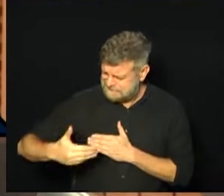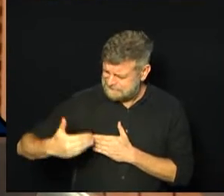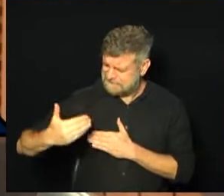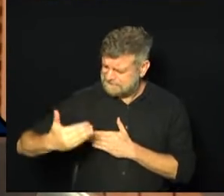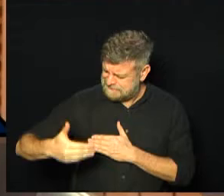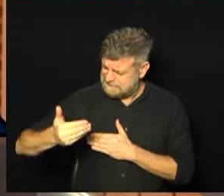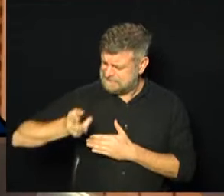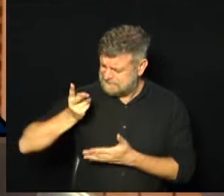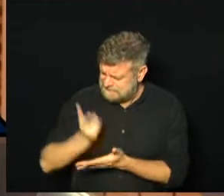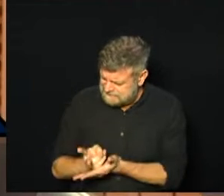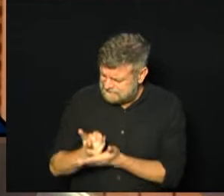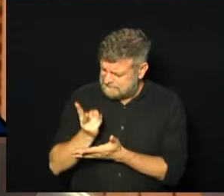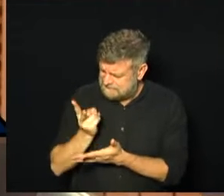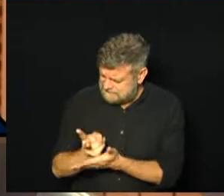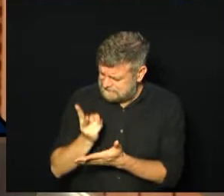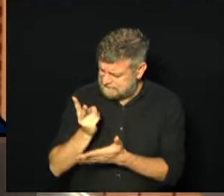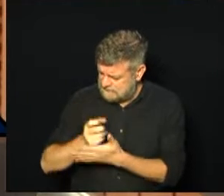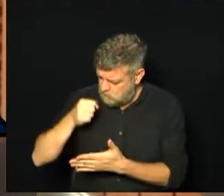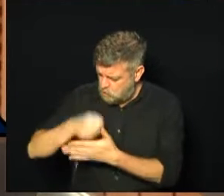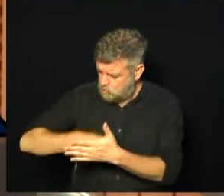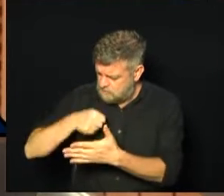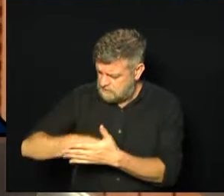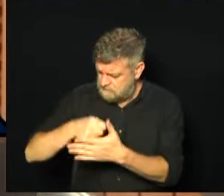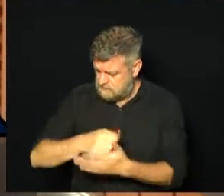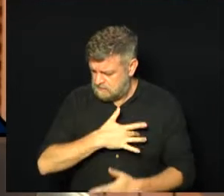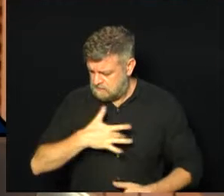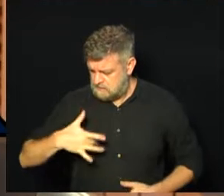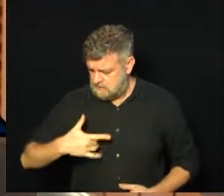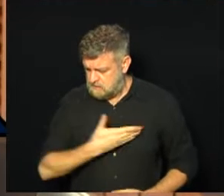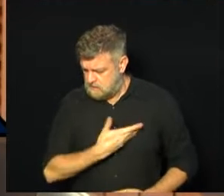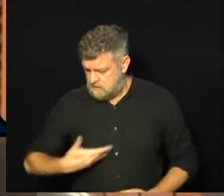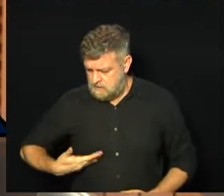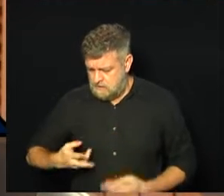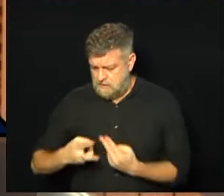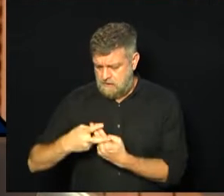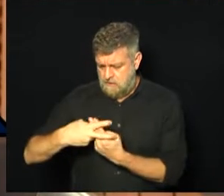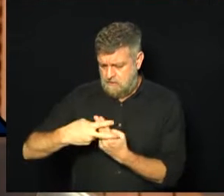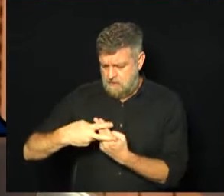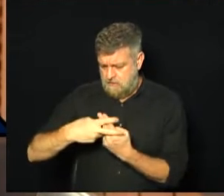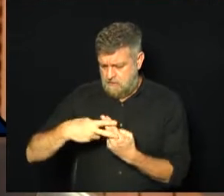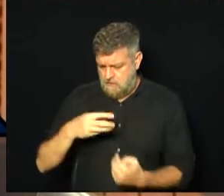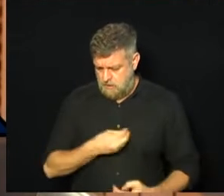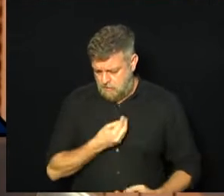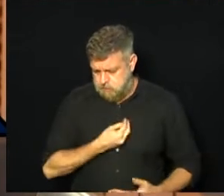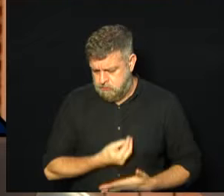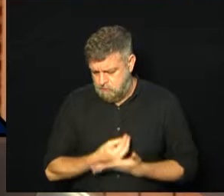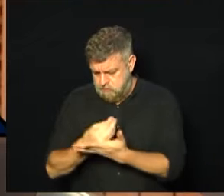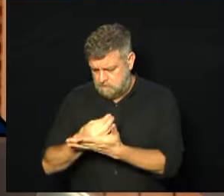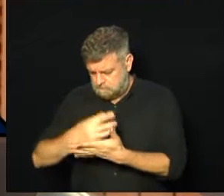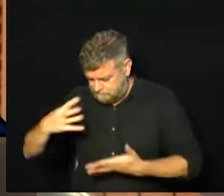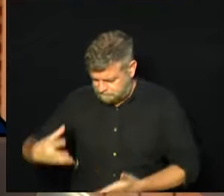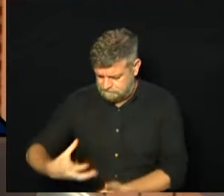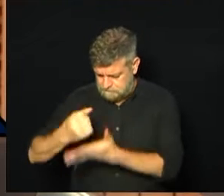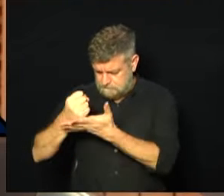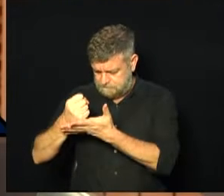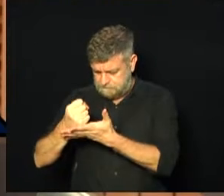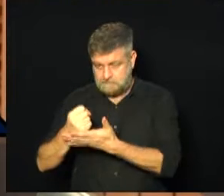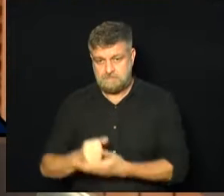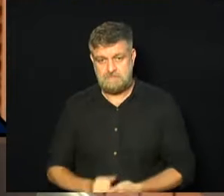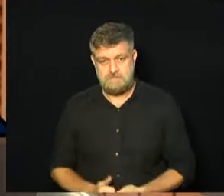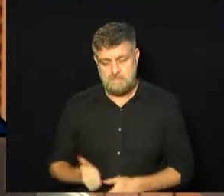cotidianamente, fazer a defesa da saúde pública e fazer a defesa do SUS, fazer a defesa da vida. O que esses